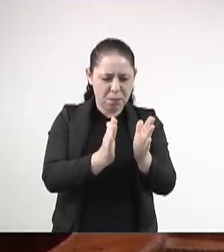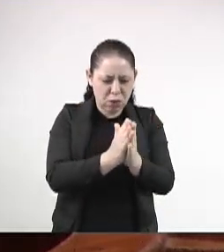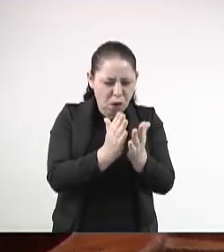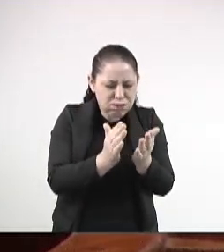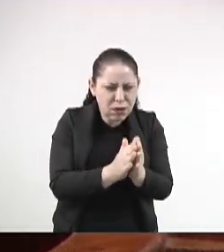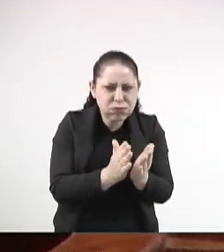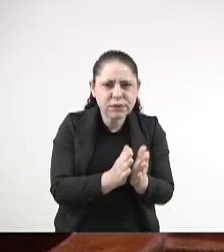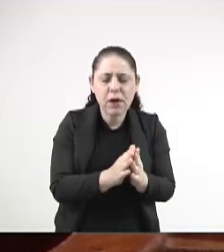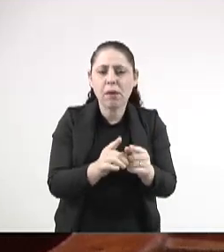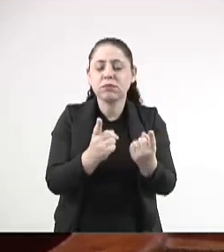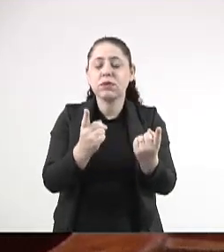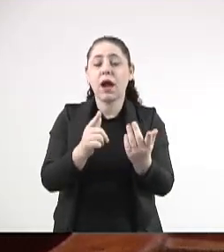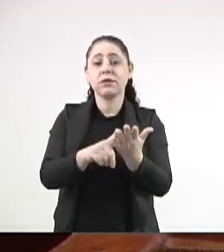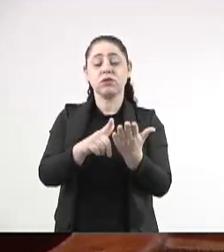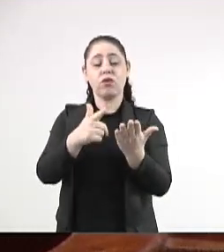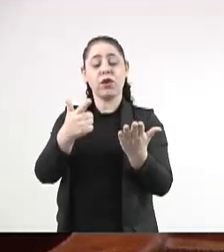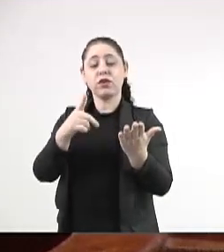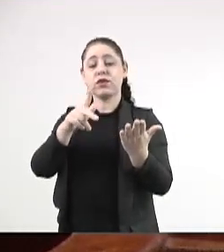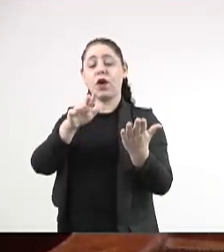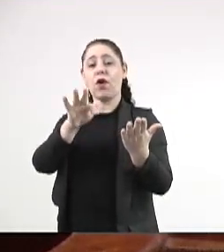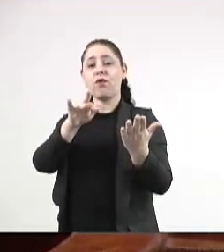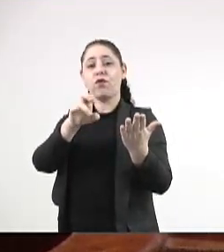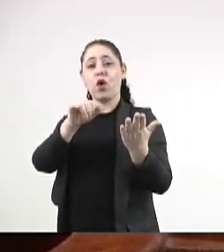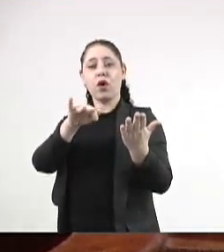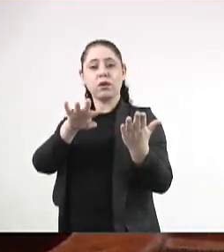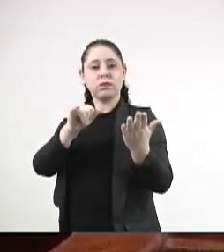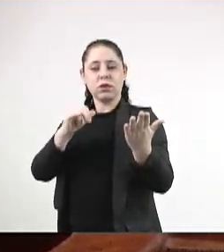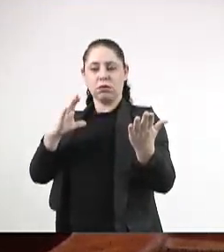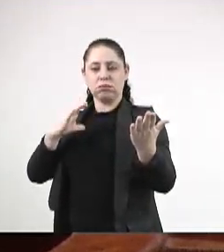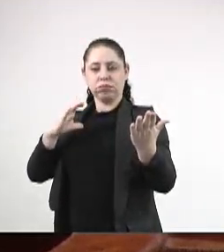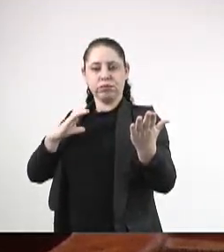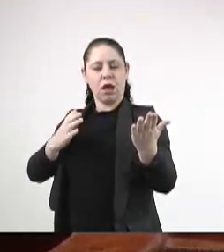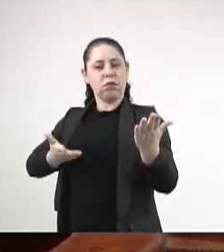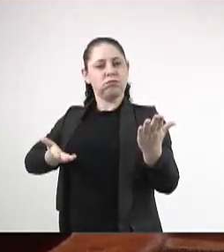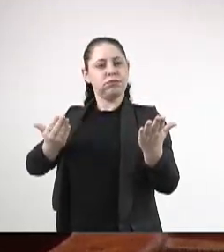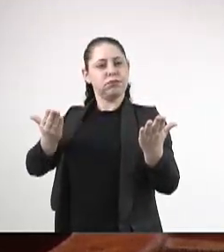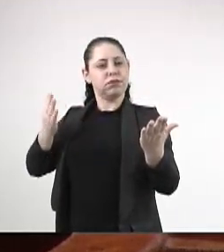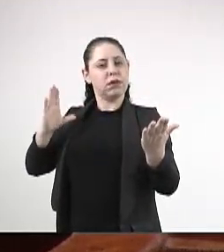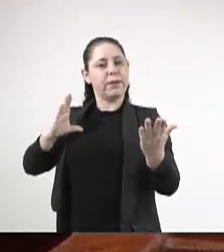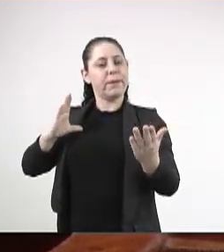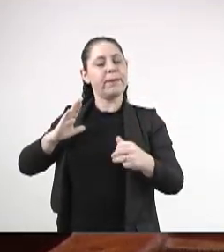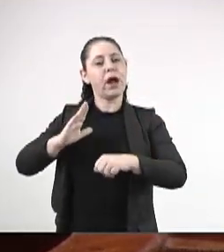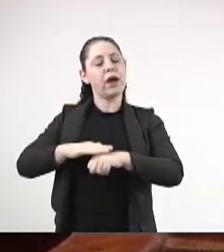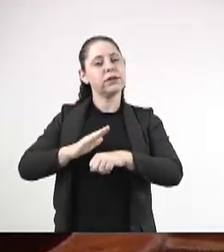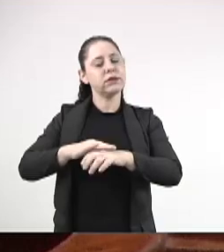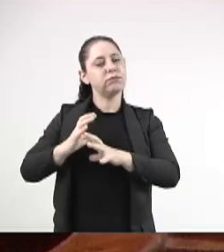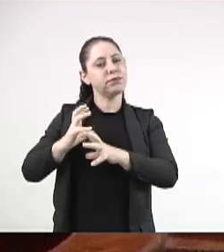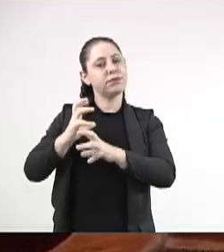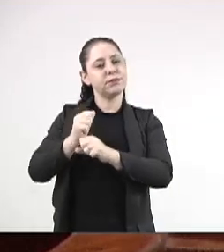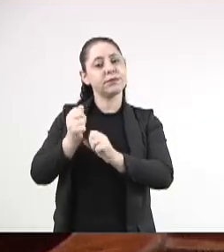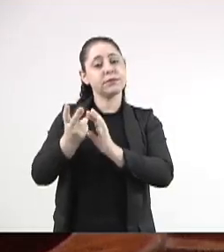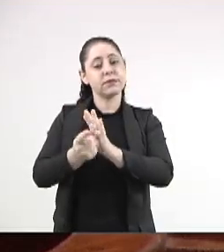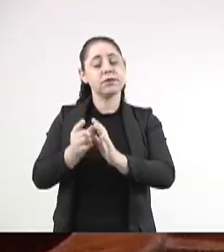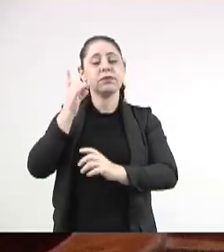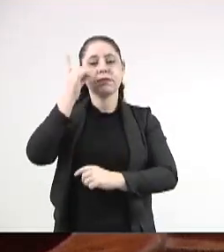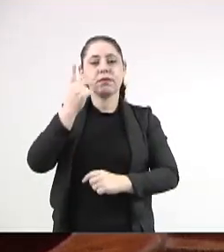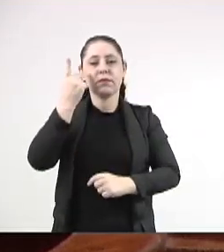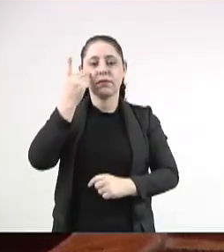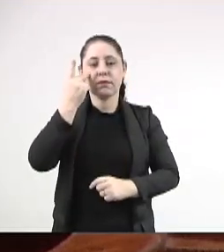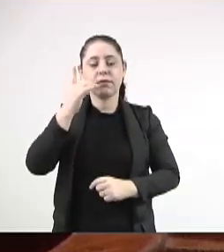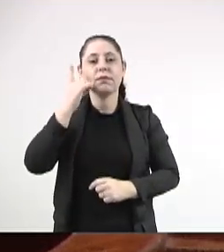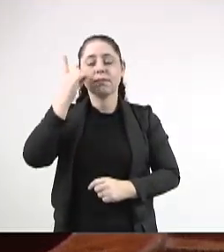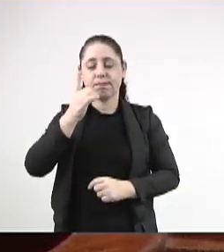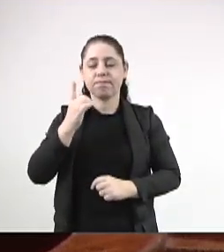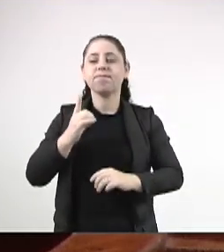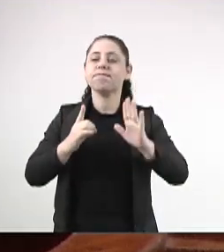mas a revista Forbes anunciando o quanto que os ricos estavam ficando mais ricos. Deputado Pedro Kemp.